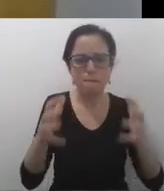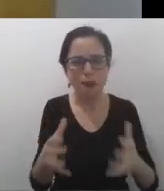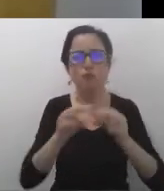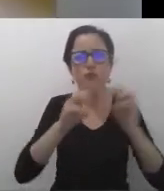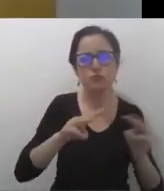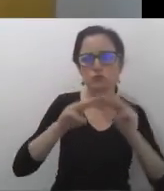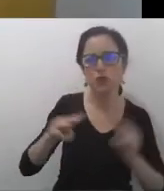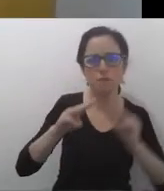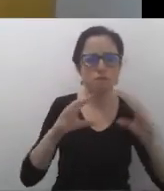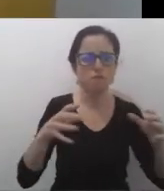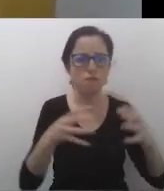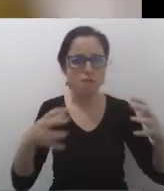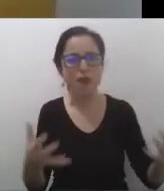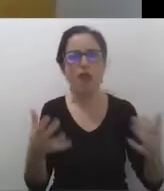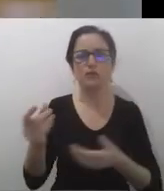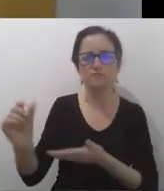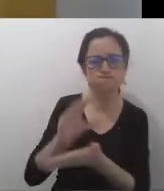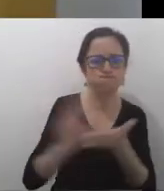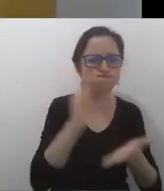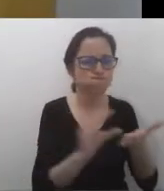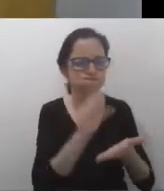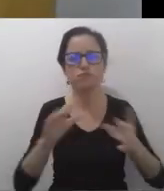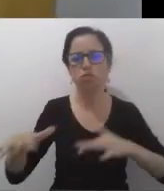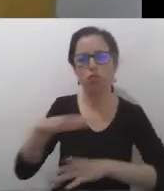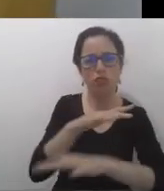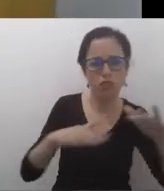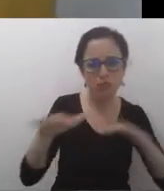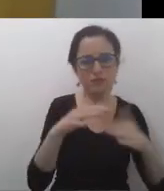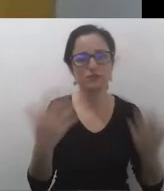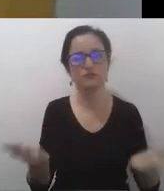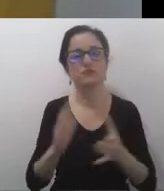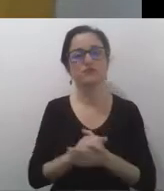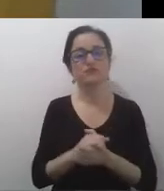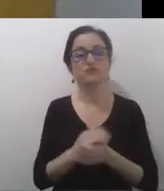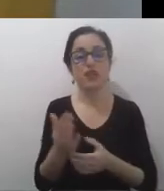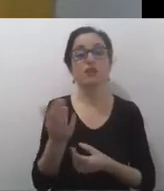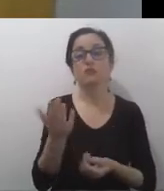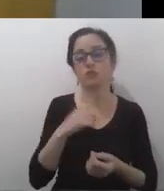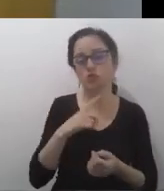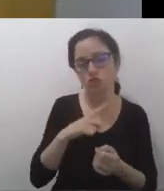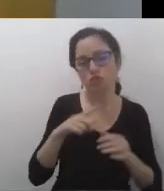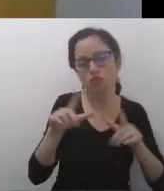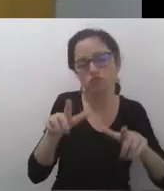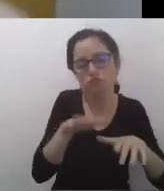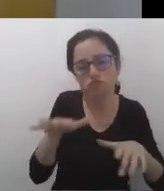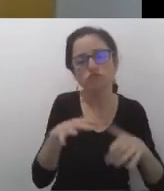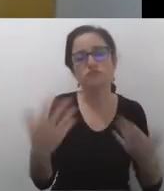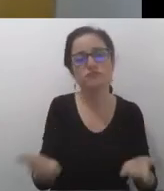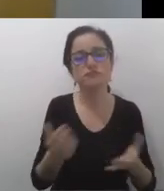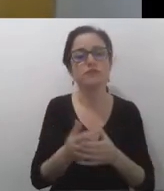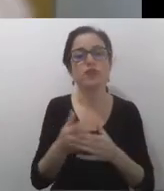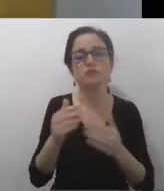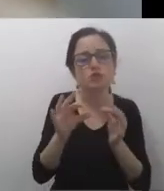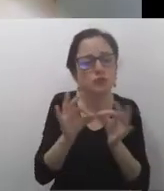formando, os museus se formando, os mecenas se articulando, etc. Quer dizer, você tinha um quadro que,